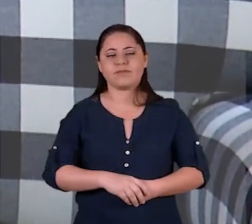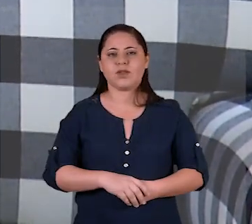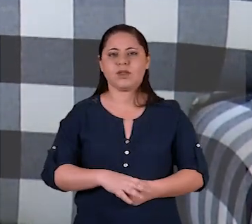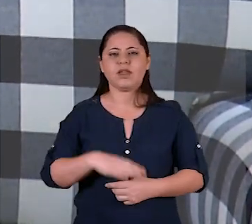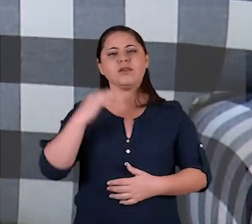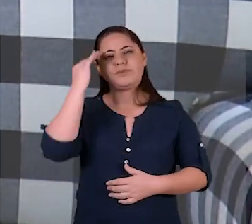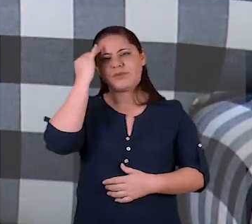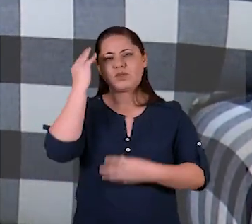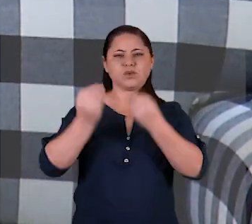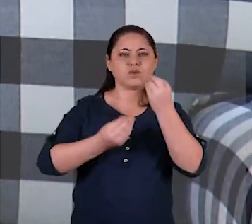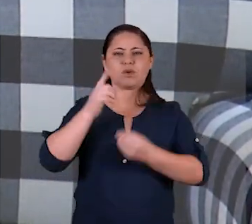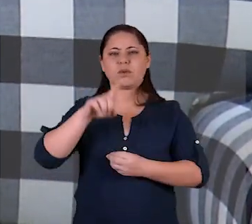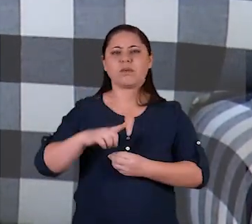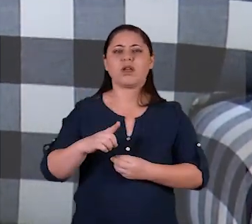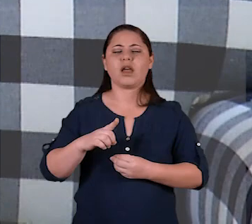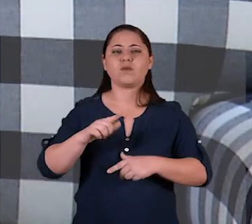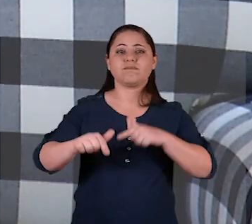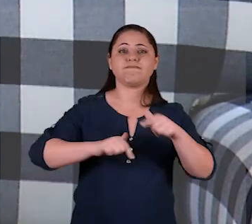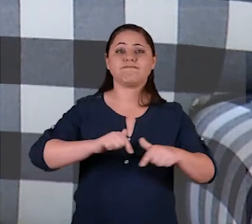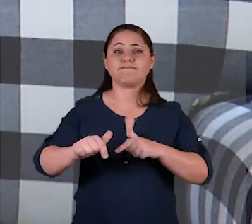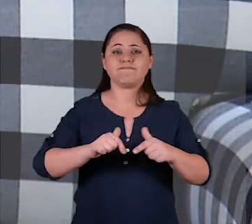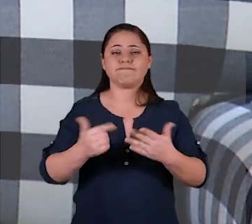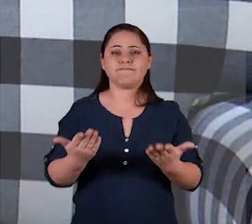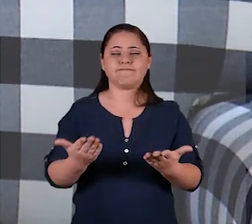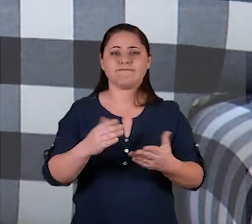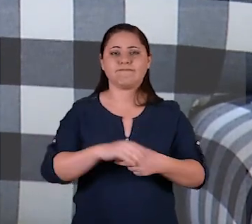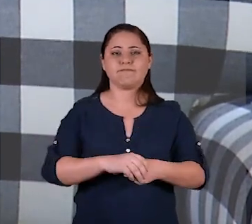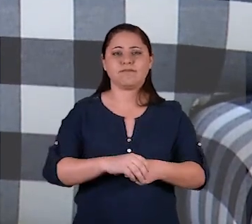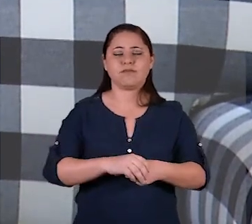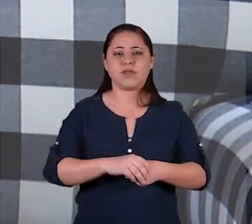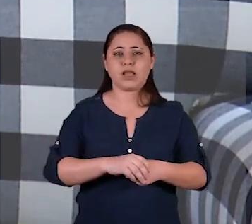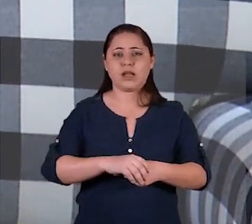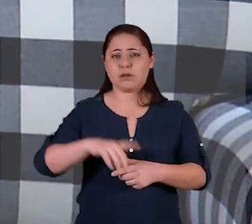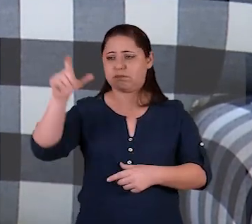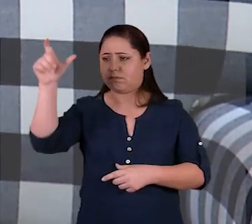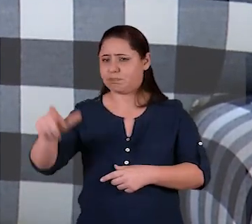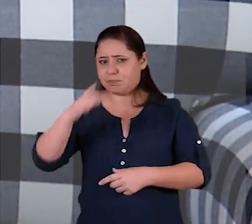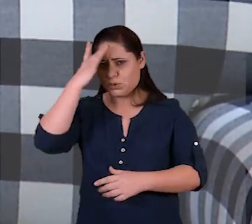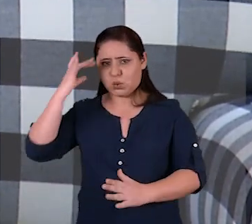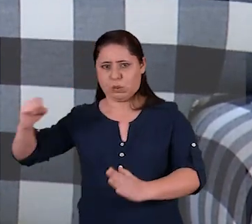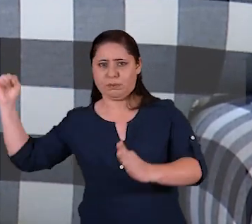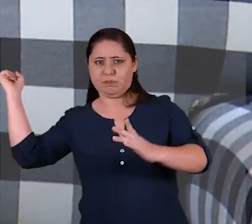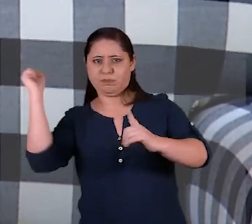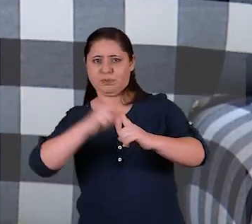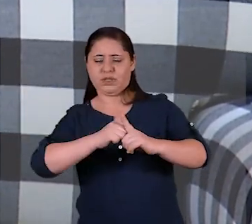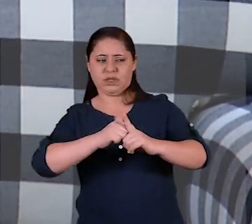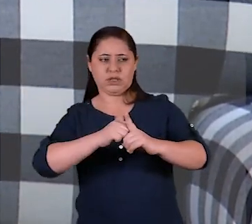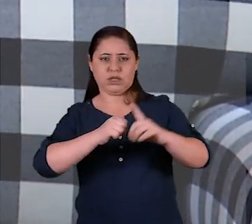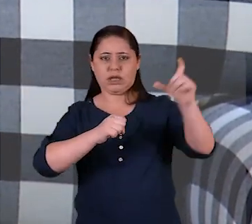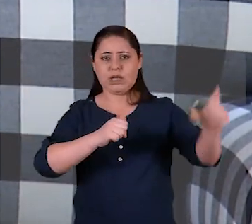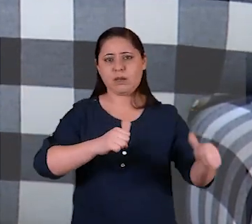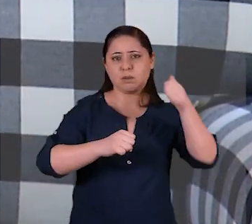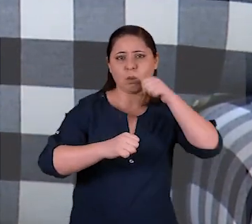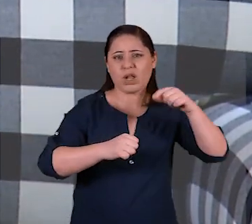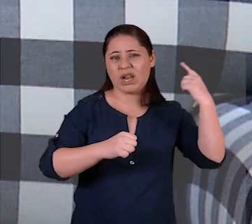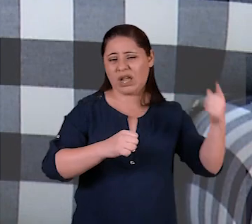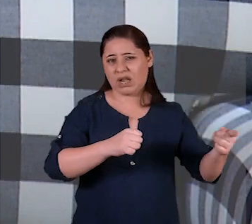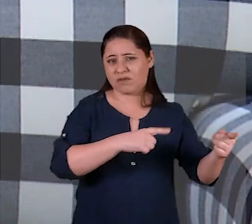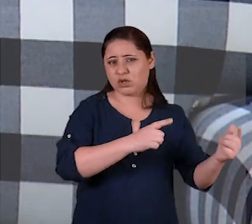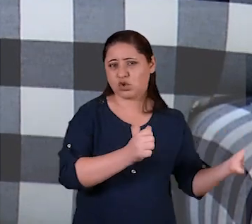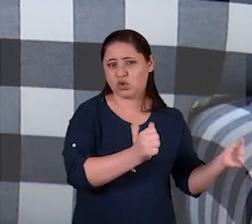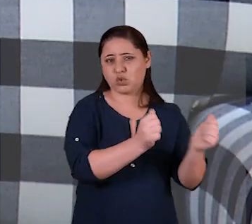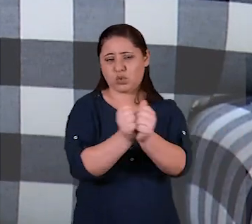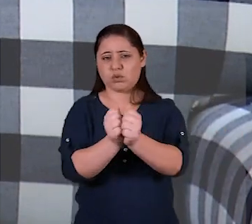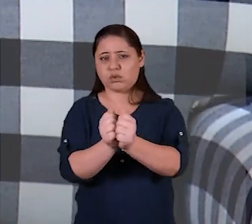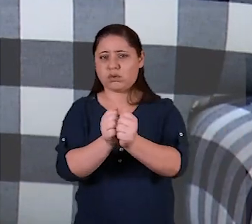mais ou menos como é que funciona esse trabalho, o agressor ele é levado junto com a mulher para a Delegacia da Mulher Brasileira, para a